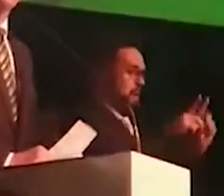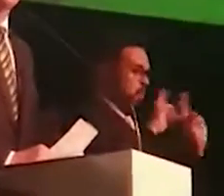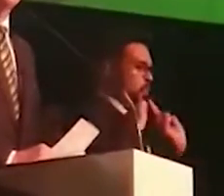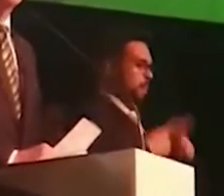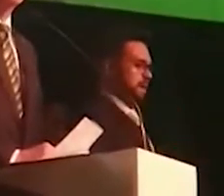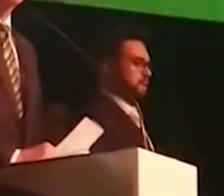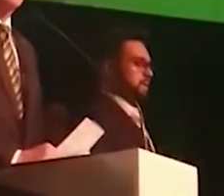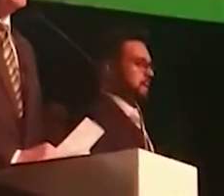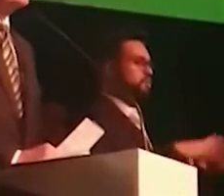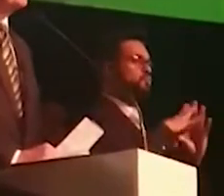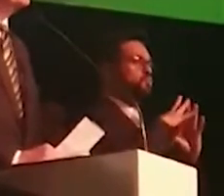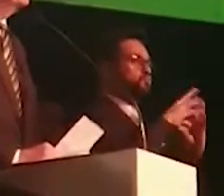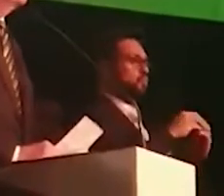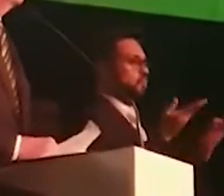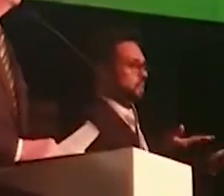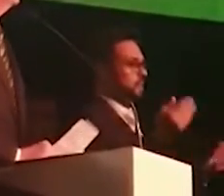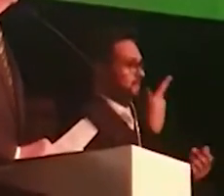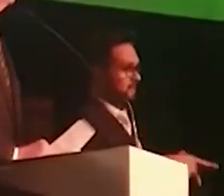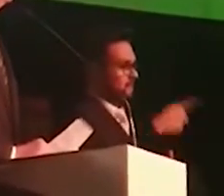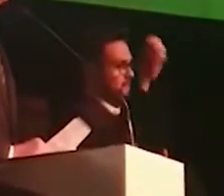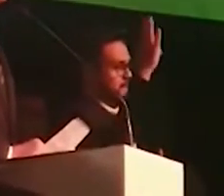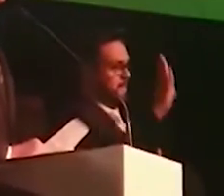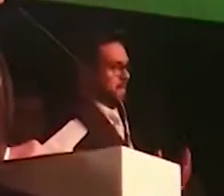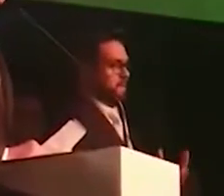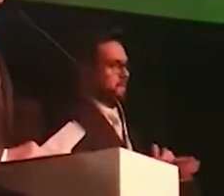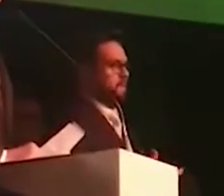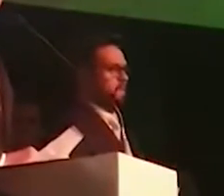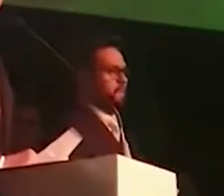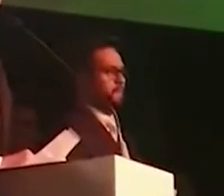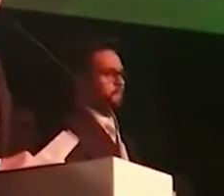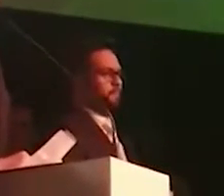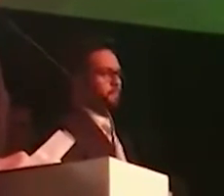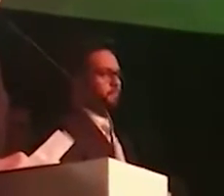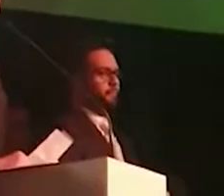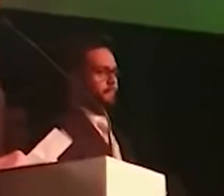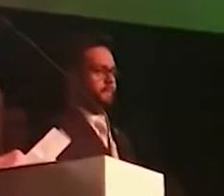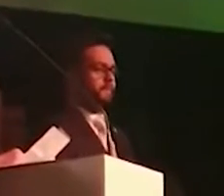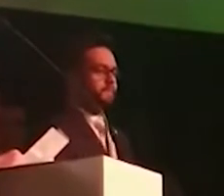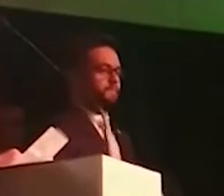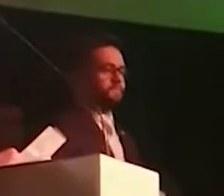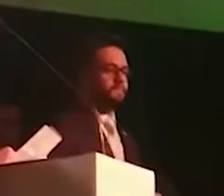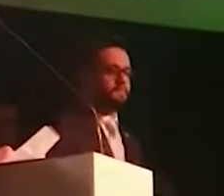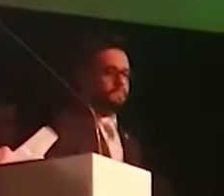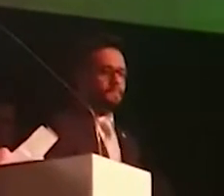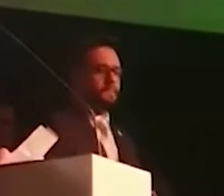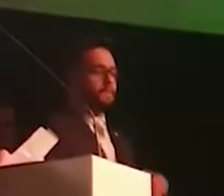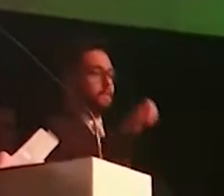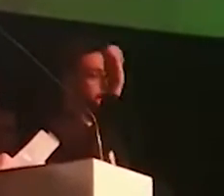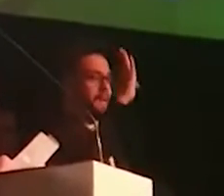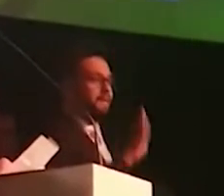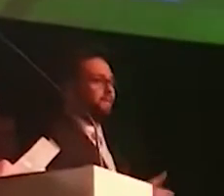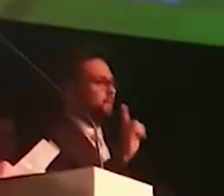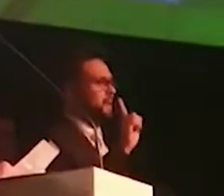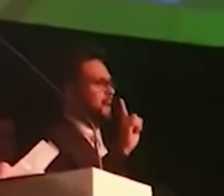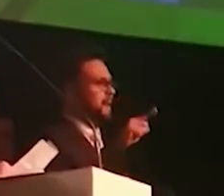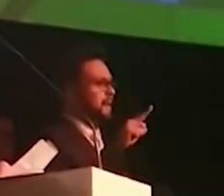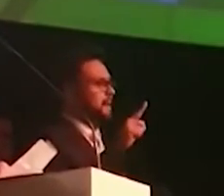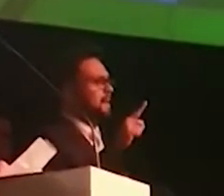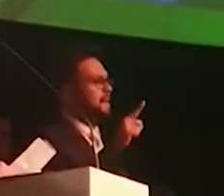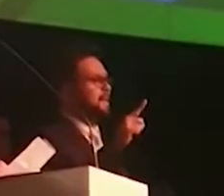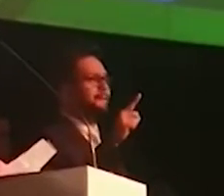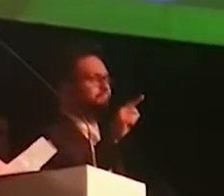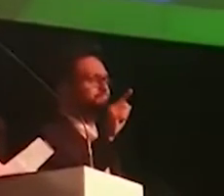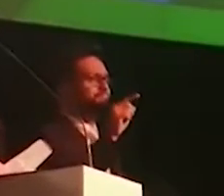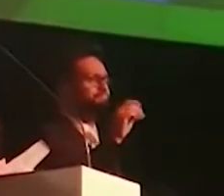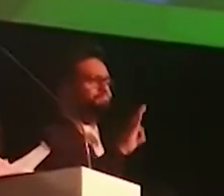humanidade. Esse Brasil é simplesmente fenomenal.